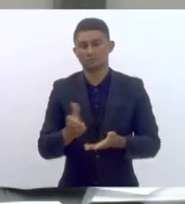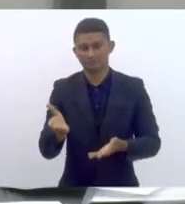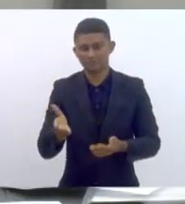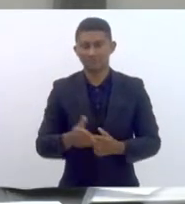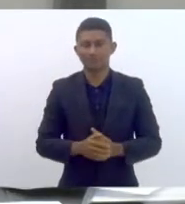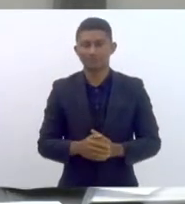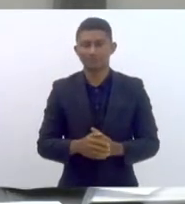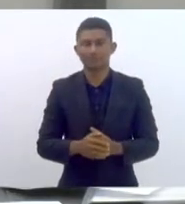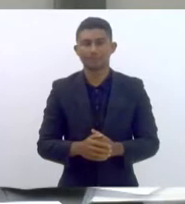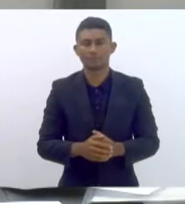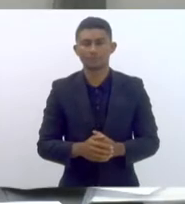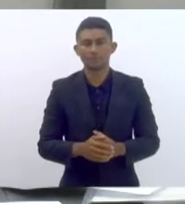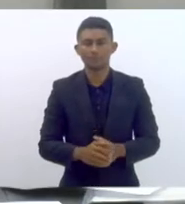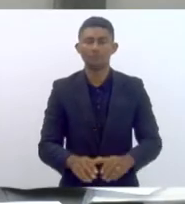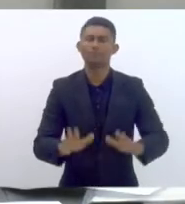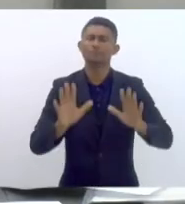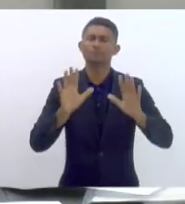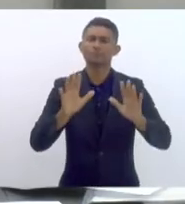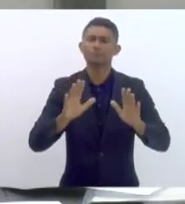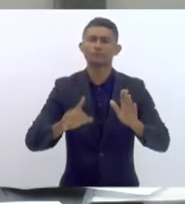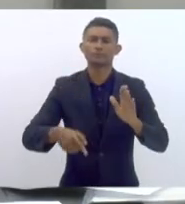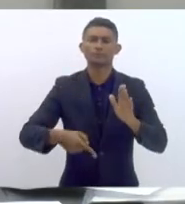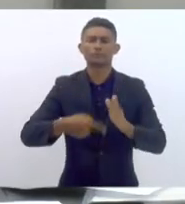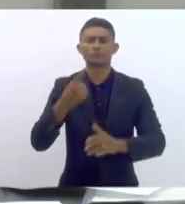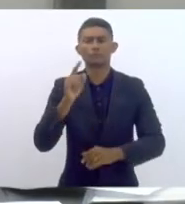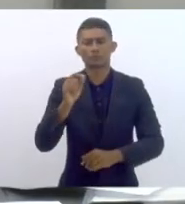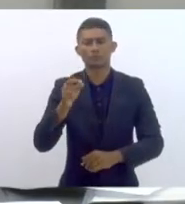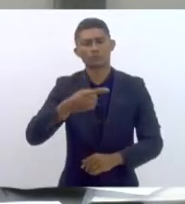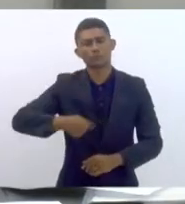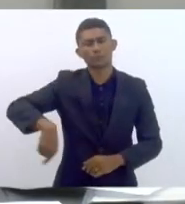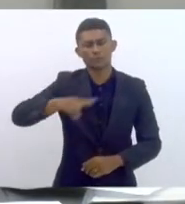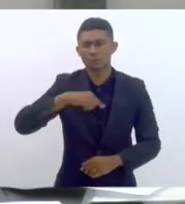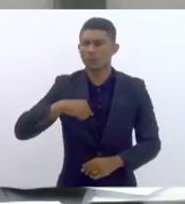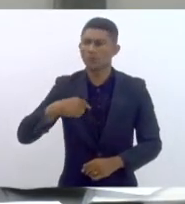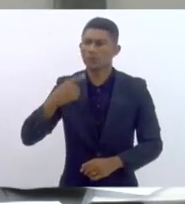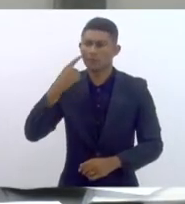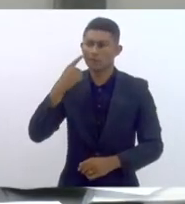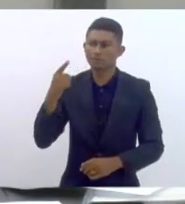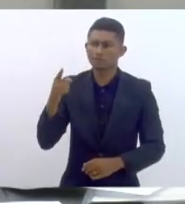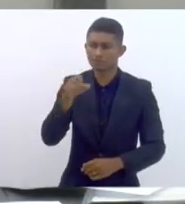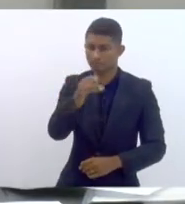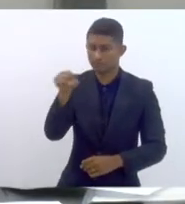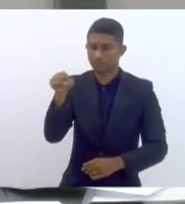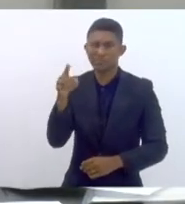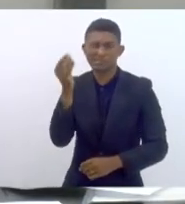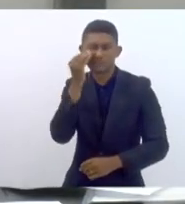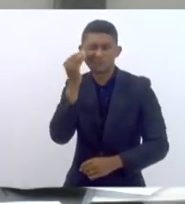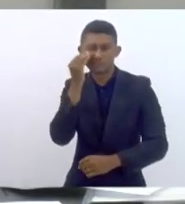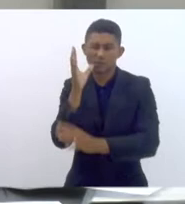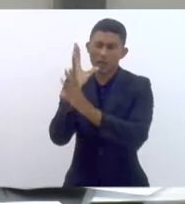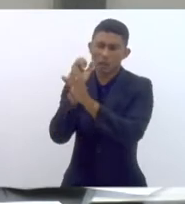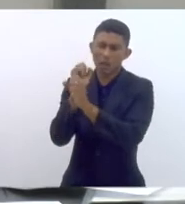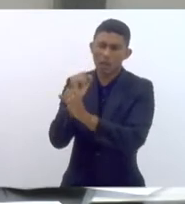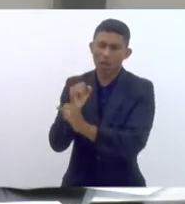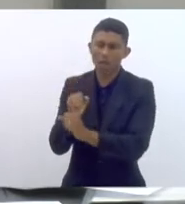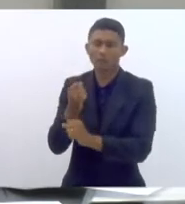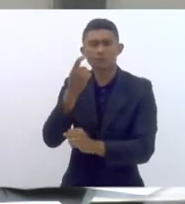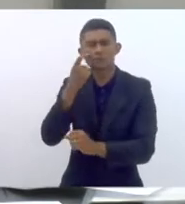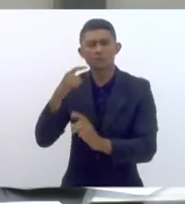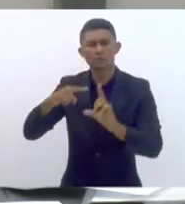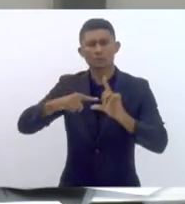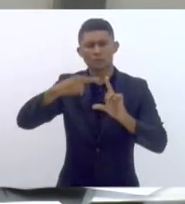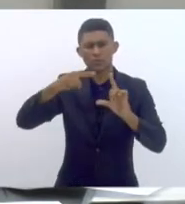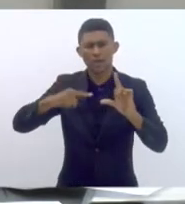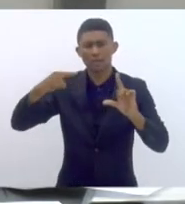na primeira relação aqui, a gente verifica, na primeira simulação, que o indicador